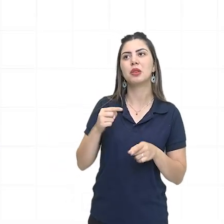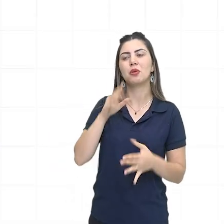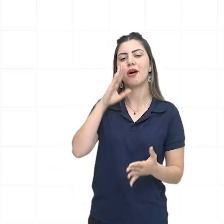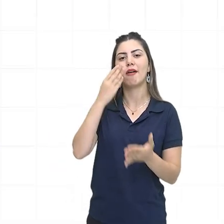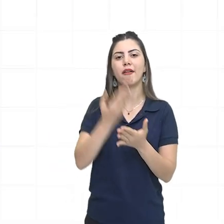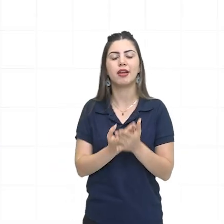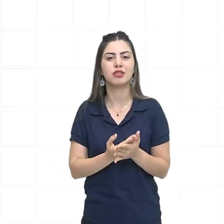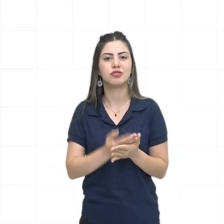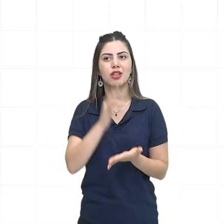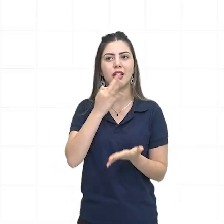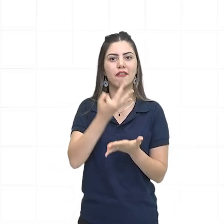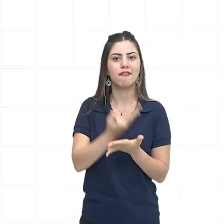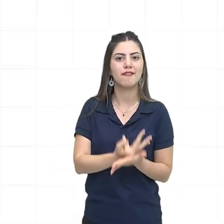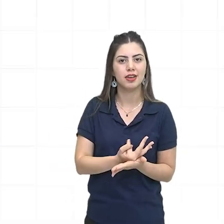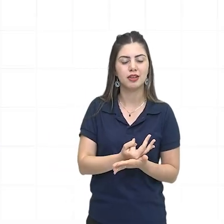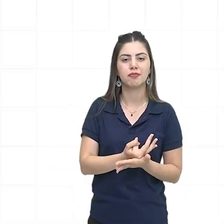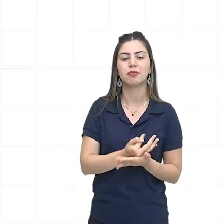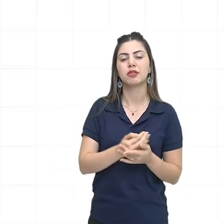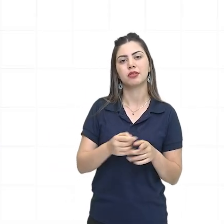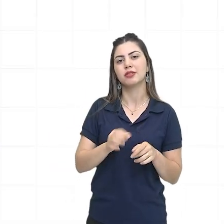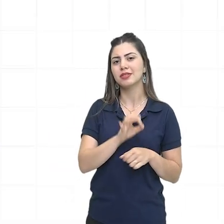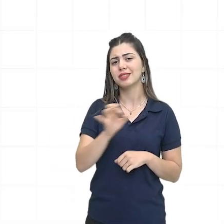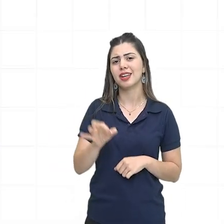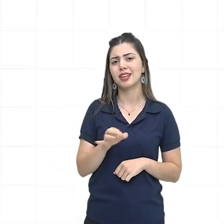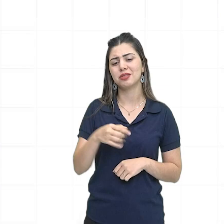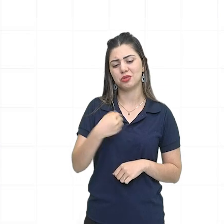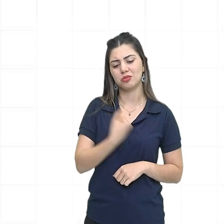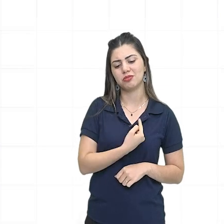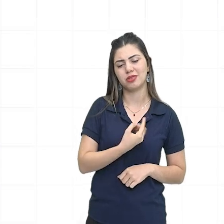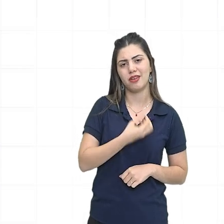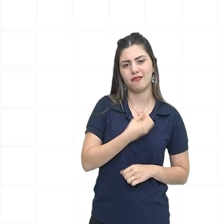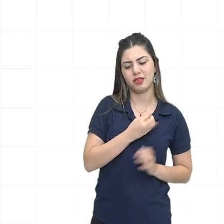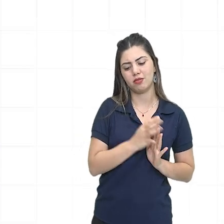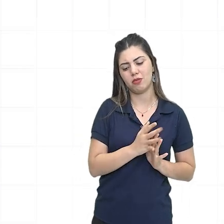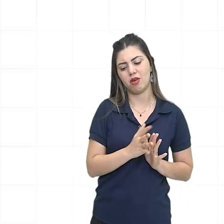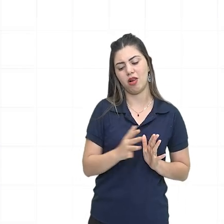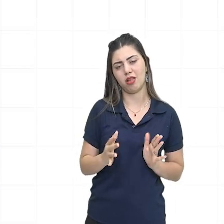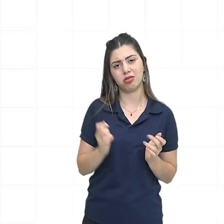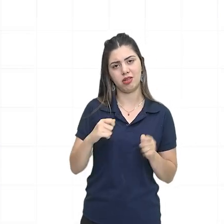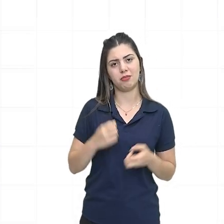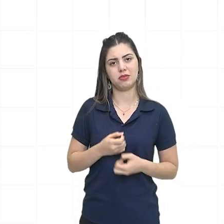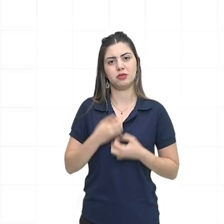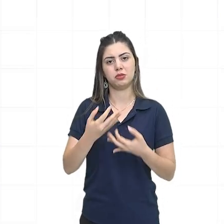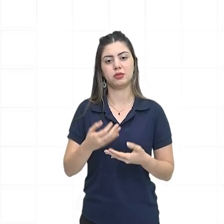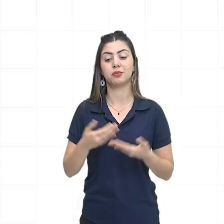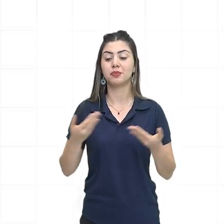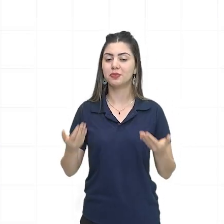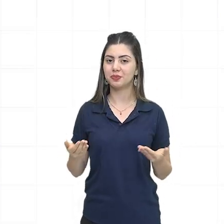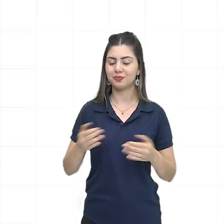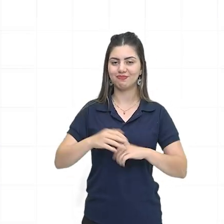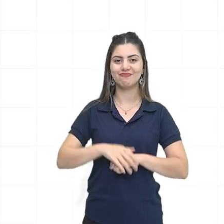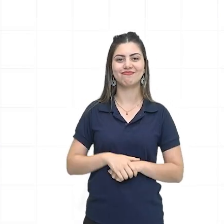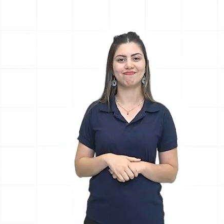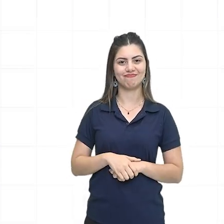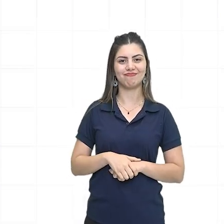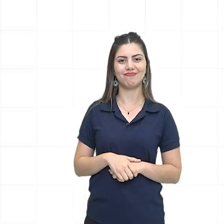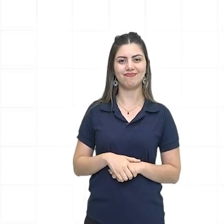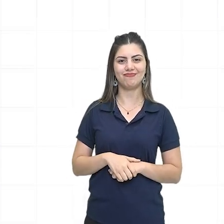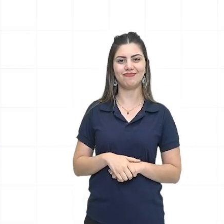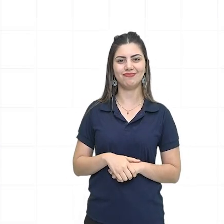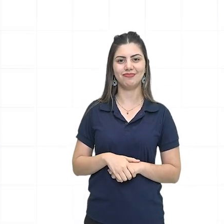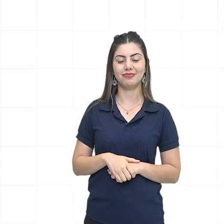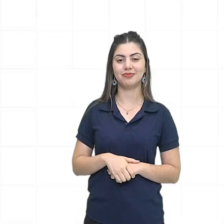fé, comunicamos aquilo que acreditamos ao longo da vida. E aqui eu queria